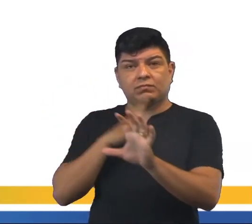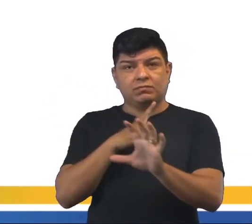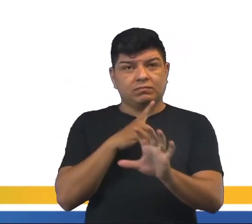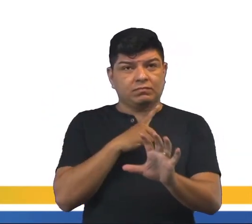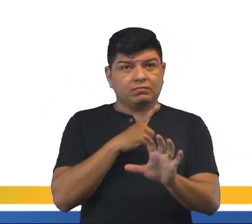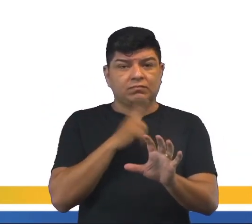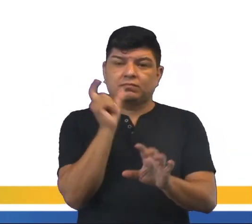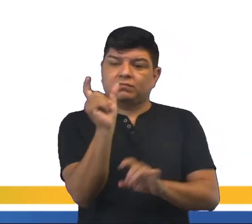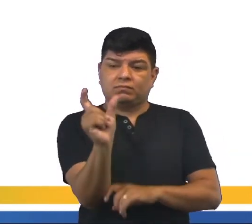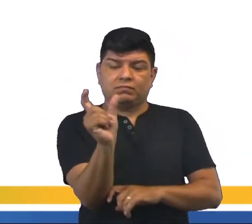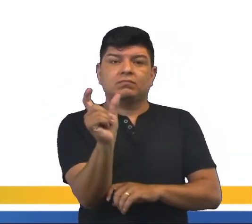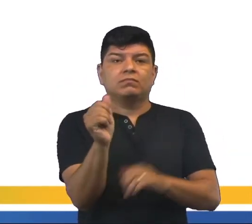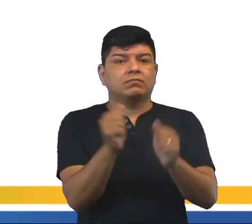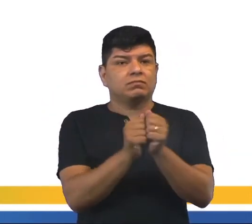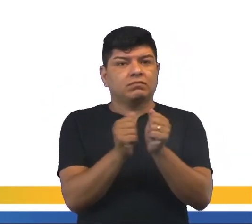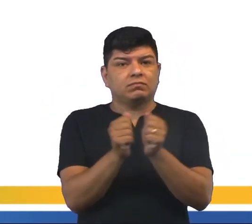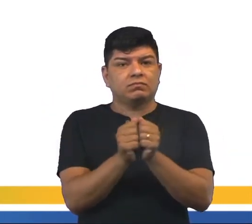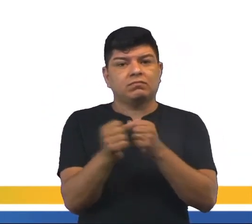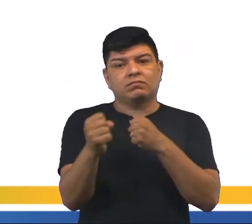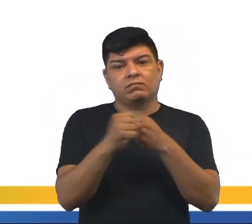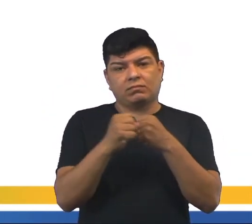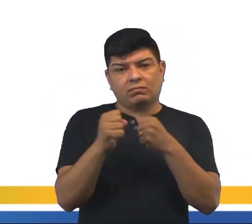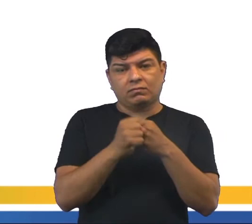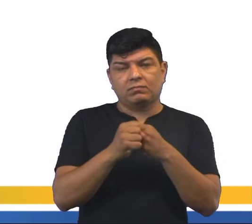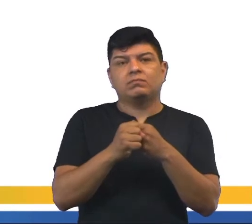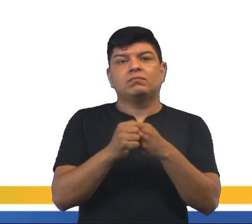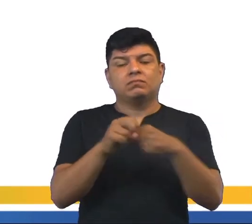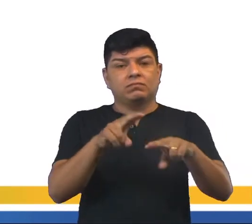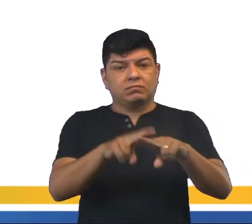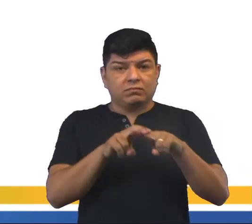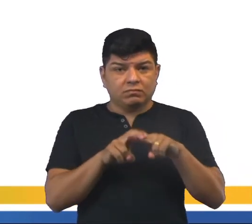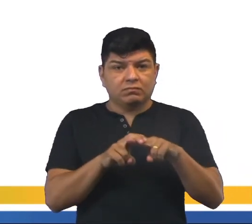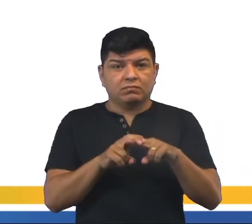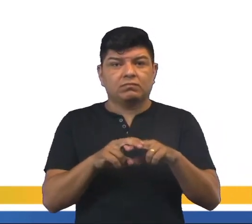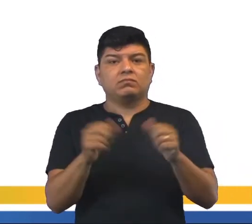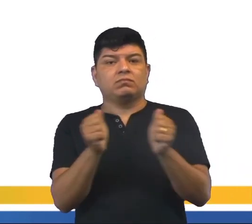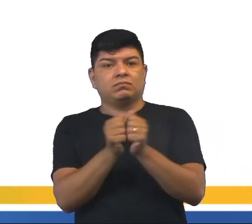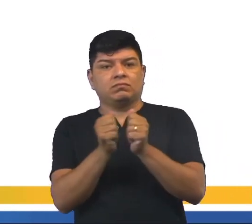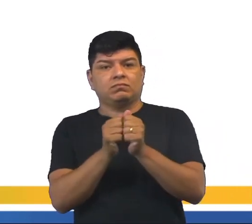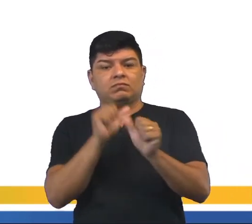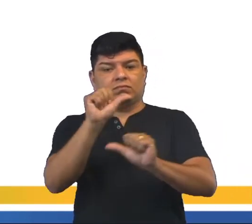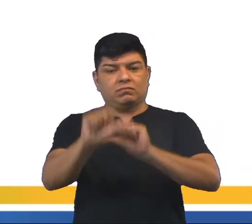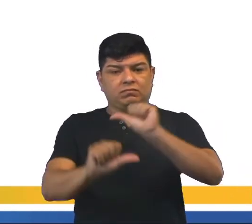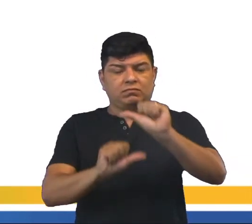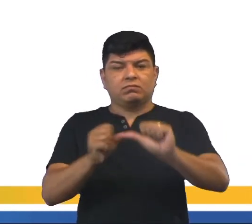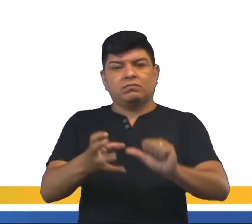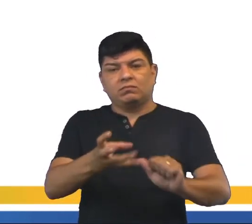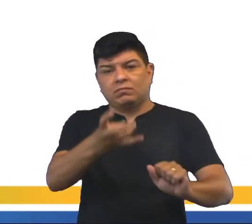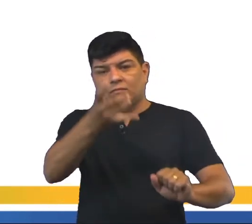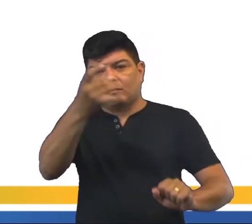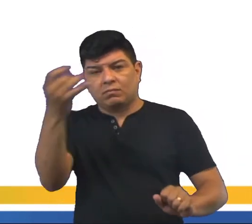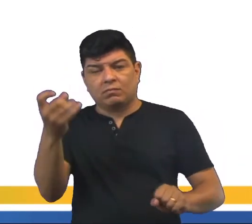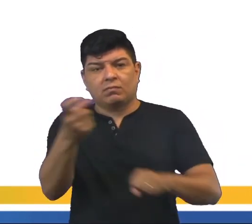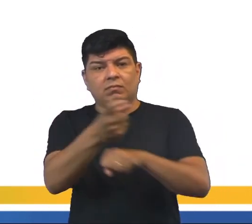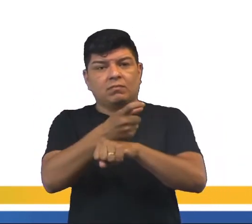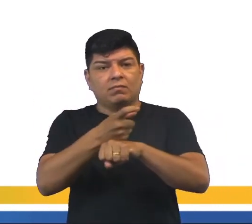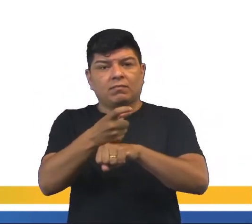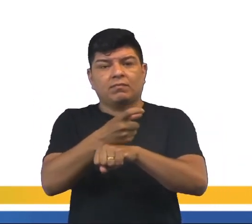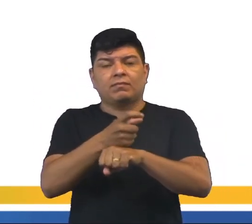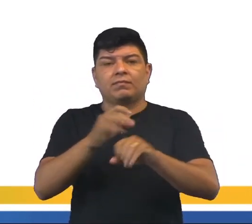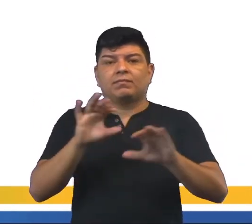tenho as palavras que acompanham o substantivo. Então, palavra que acompanha, que modifica, que quantifica adjetivo,